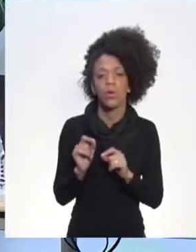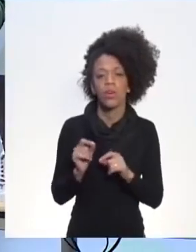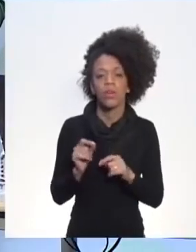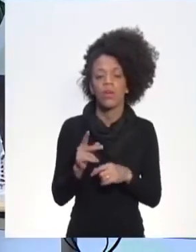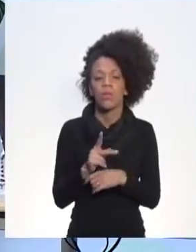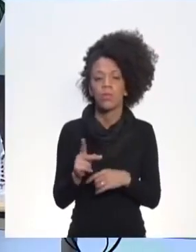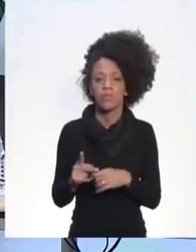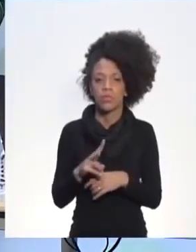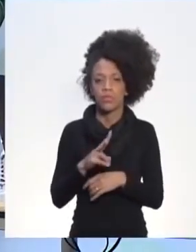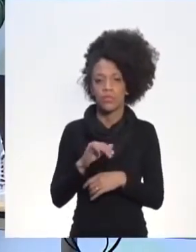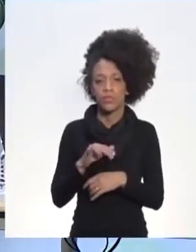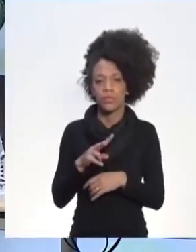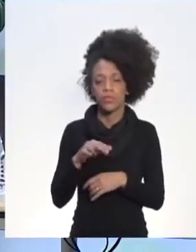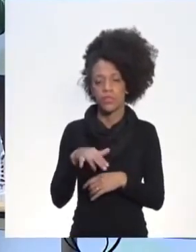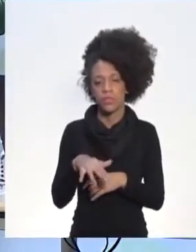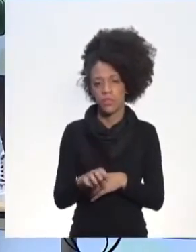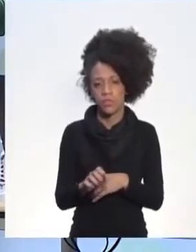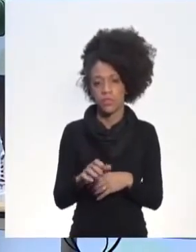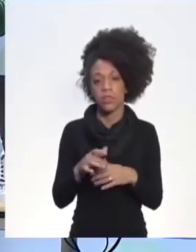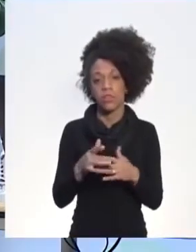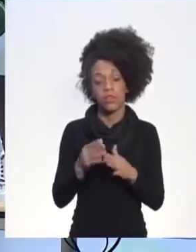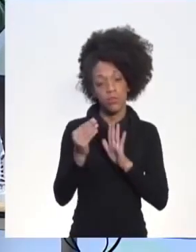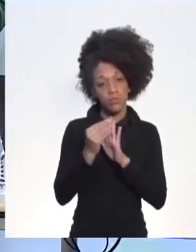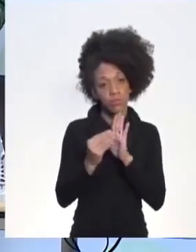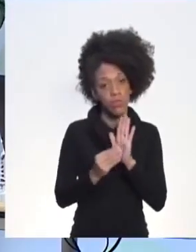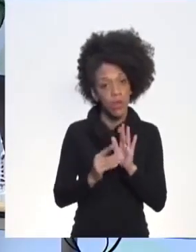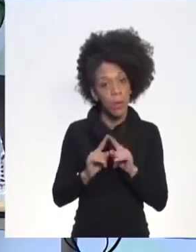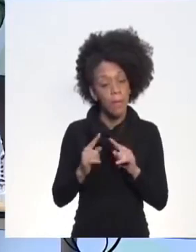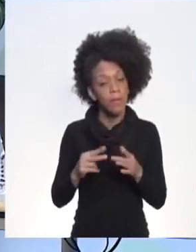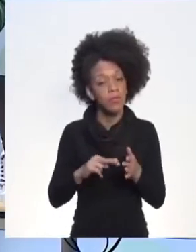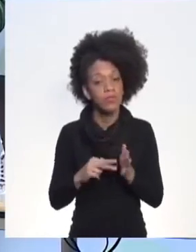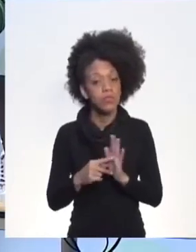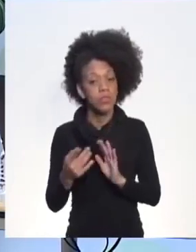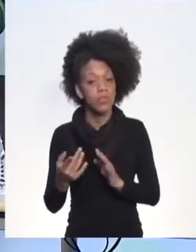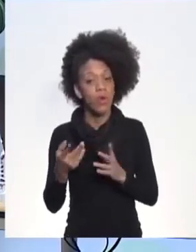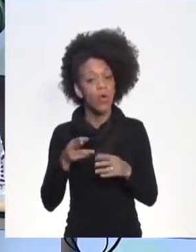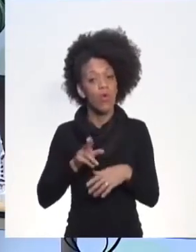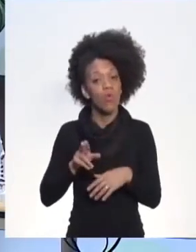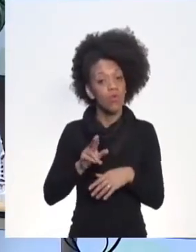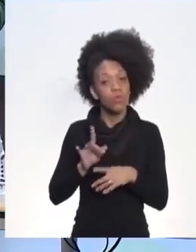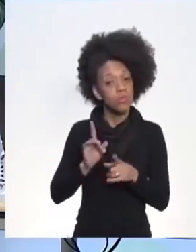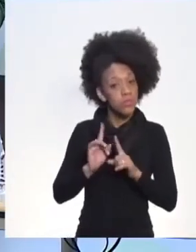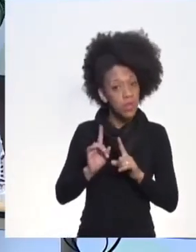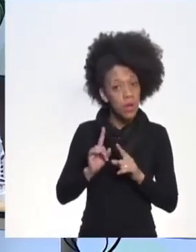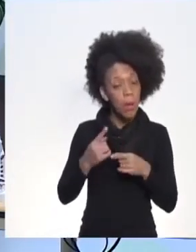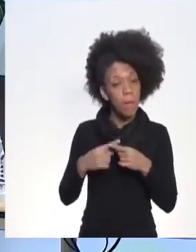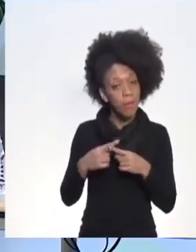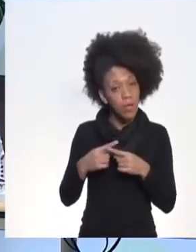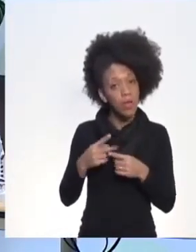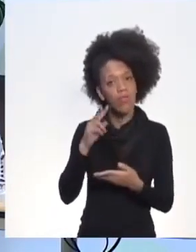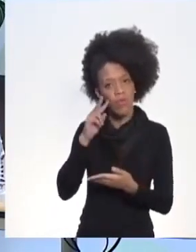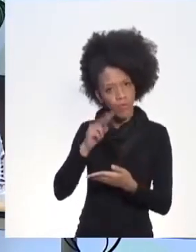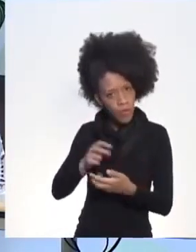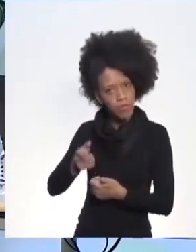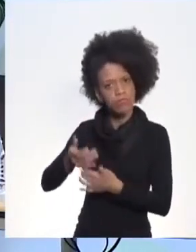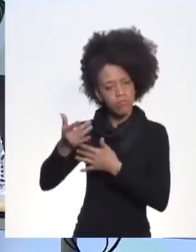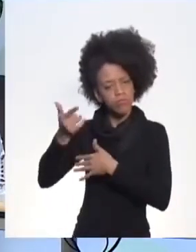professora Viviane colocou, mas não significa que o que vocês colocaram eu não vou utilizar, porque eu vou olhar o chat novamente,